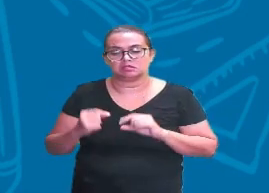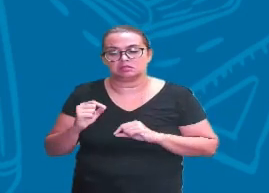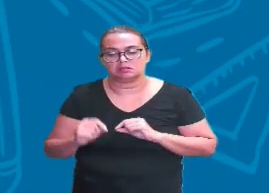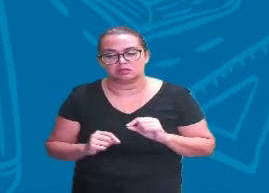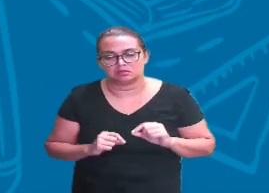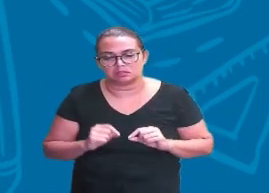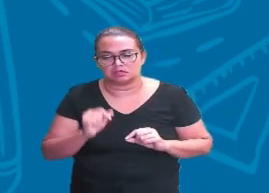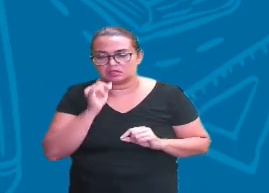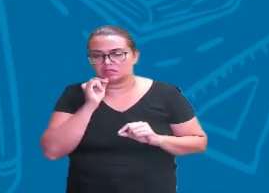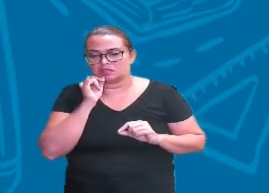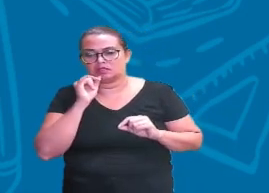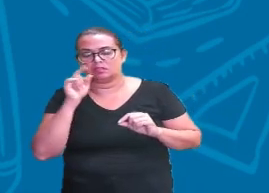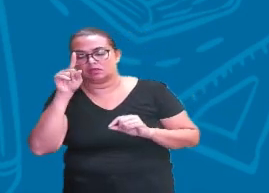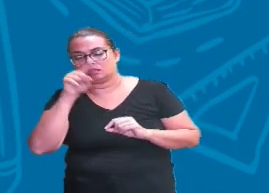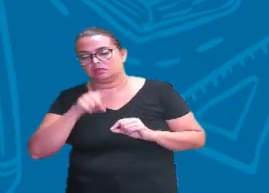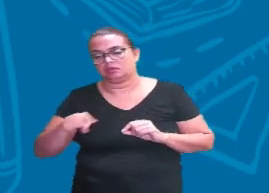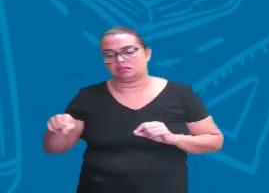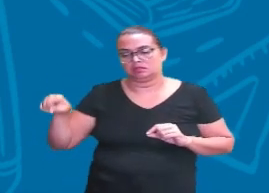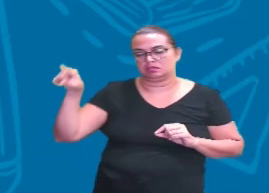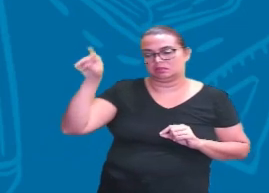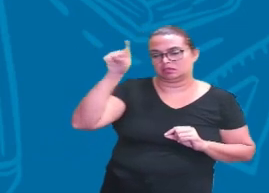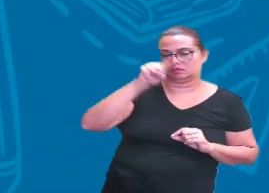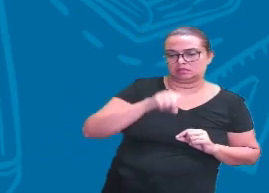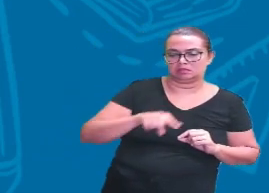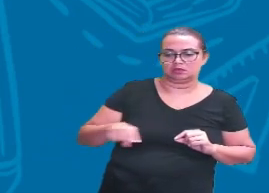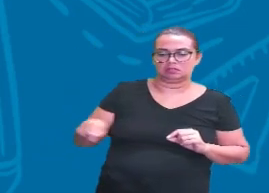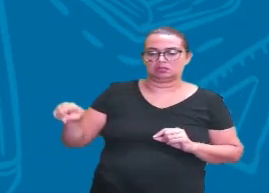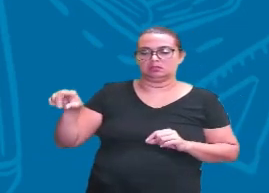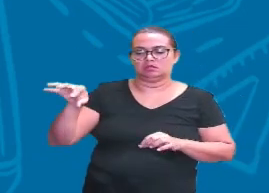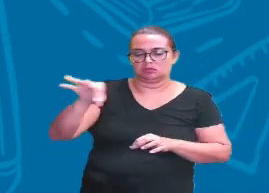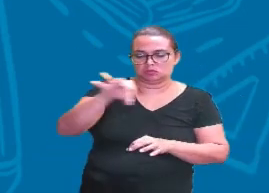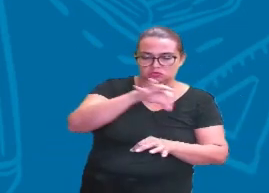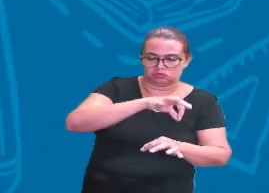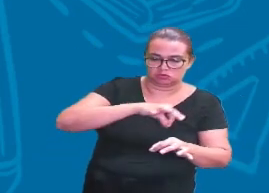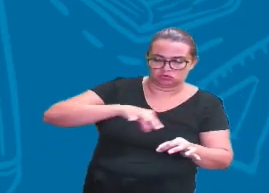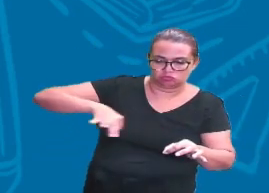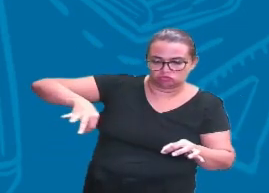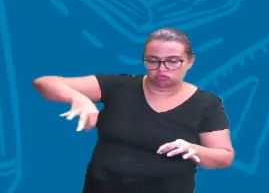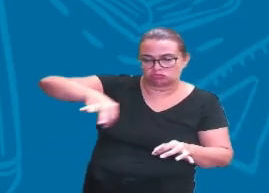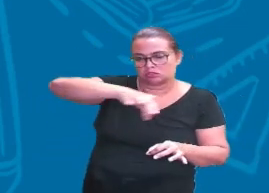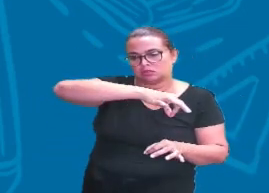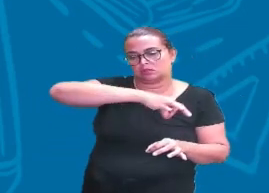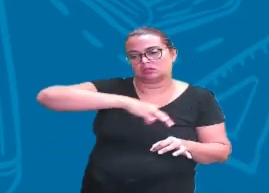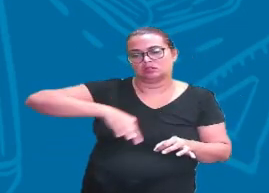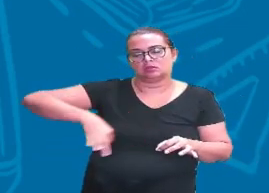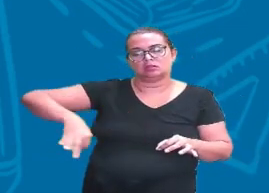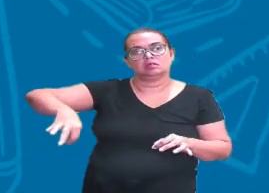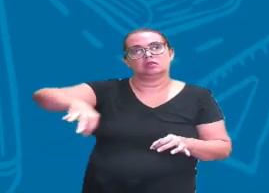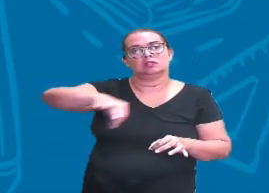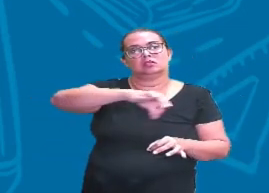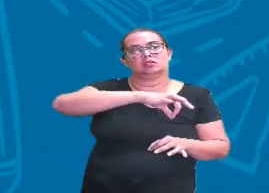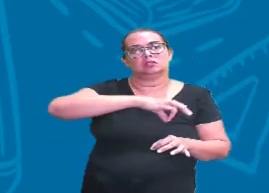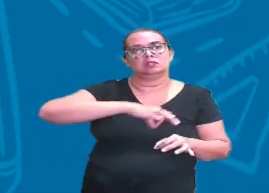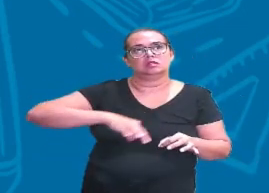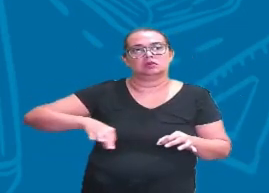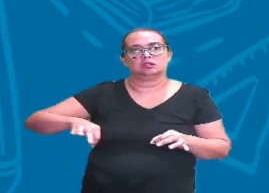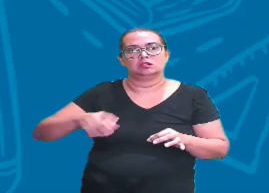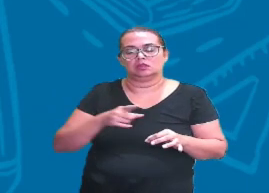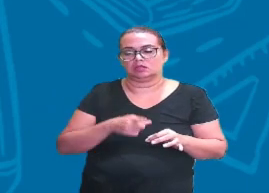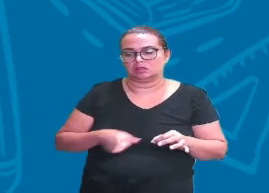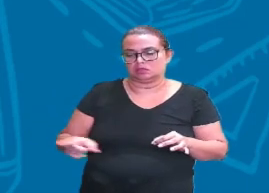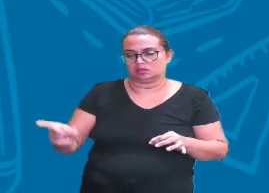aqui essa esfera aqui, ó, tá? E ela começar a girar aí, nesse momento, ela está mudando de direção.